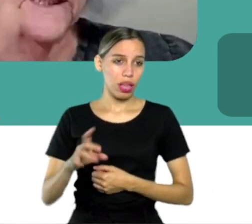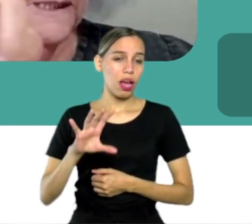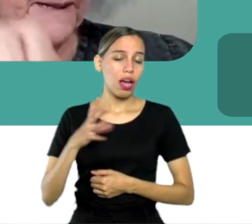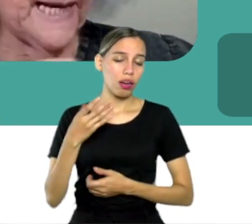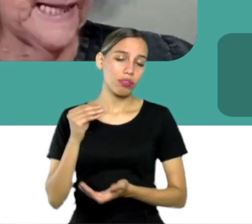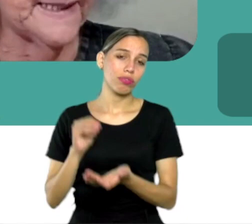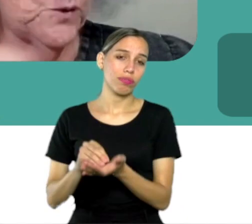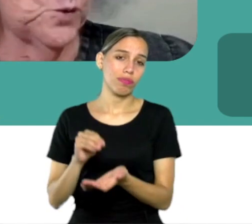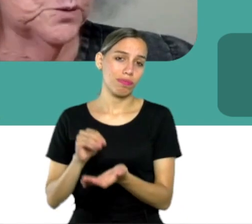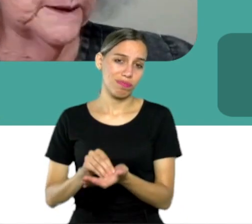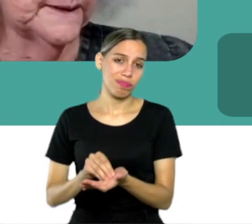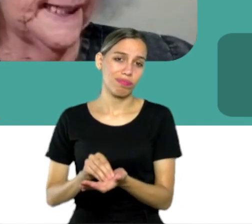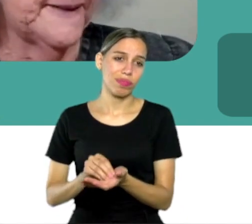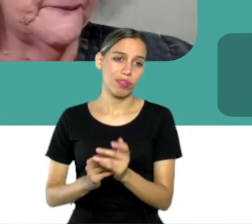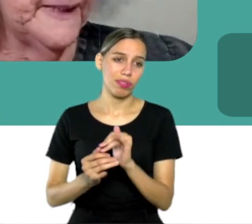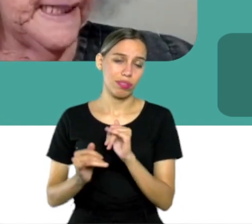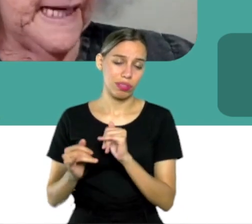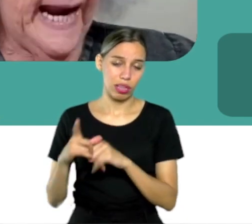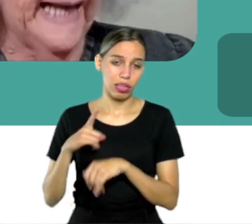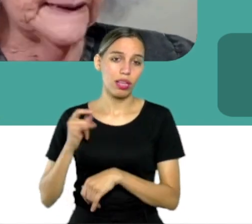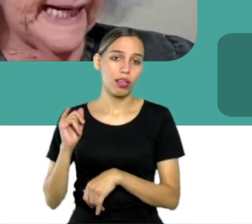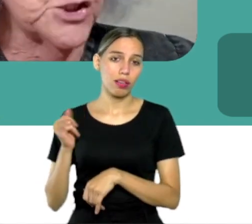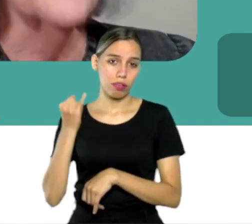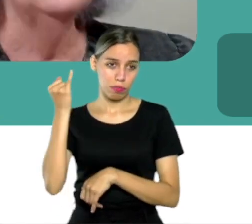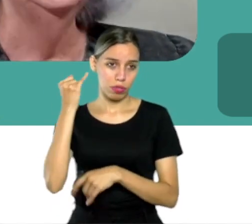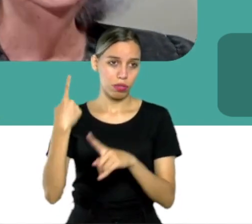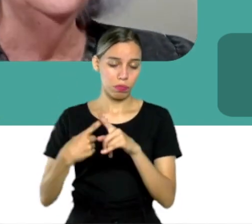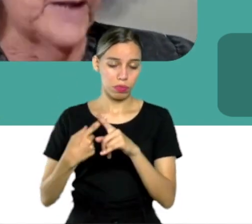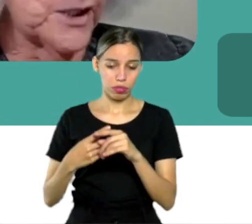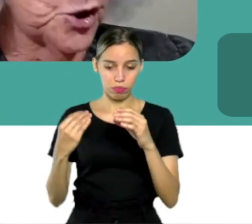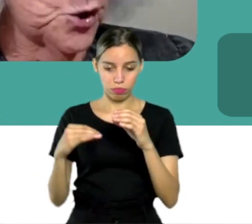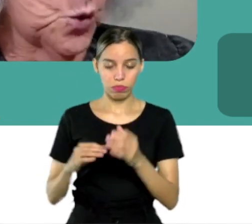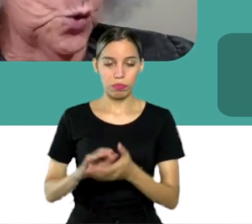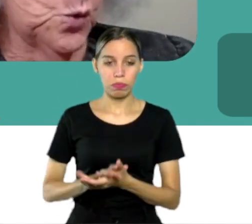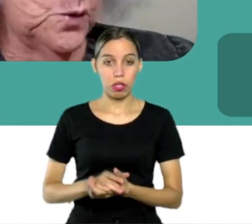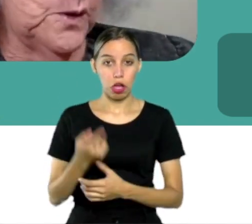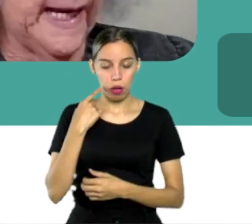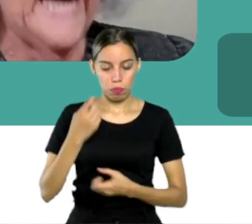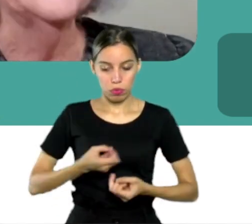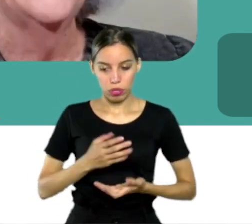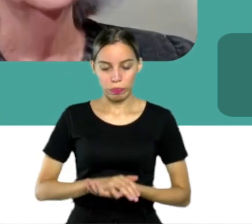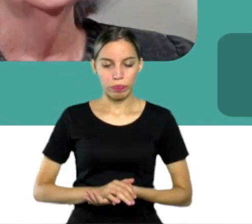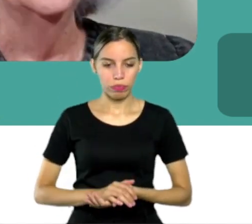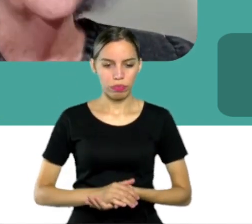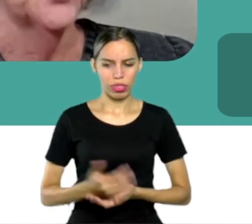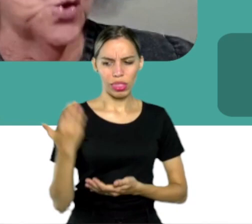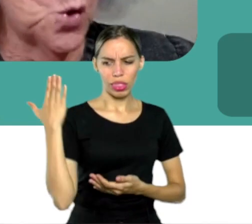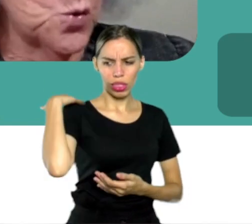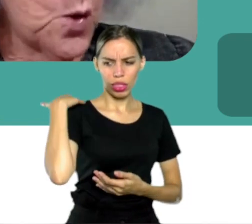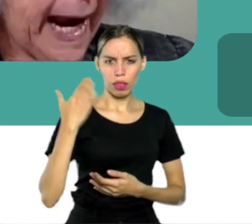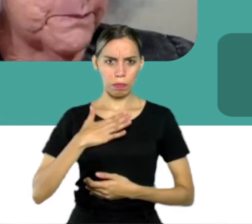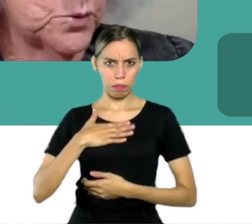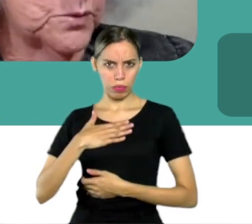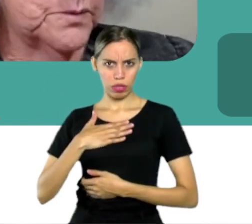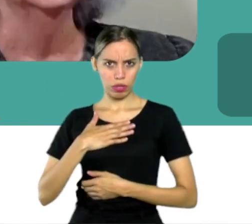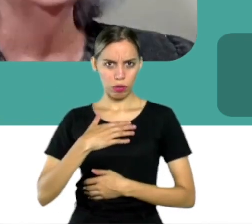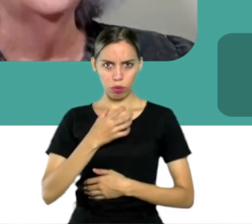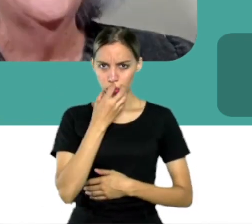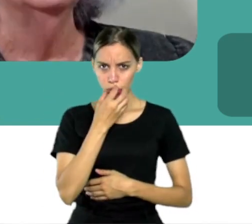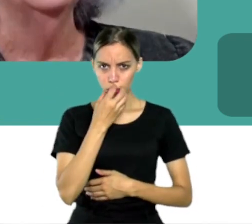uma coisa amarrada à outra, tá? Atrás de mim, o cachorro. Atrás do cachorro, o